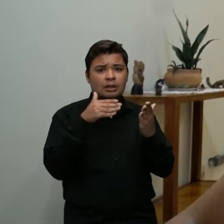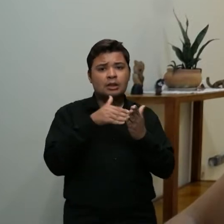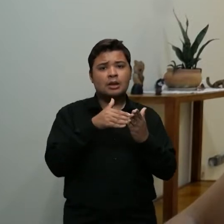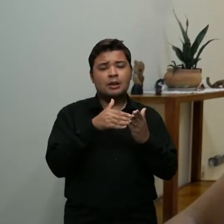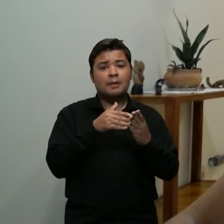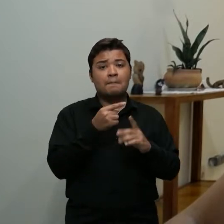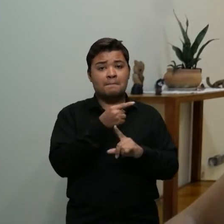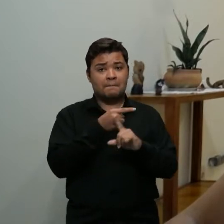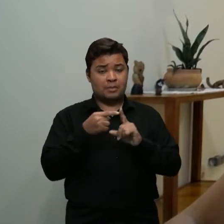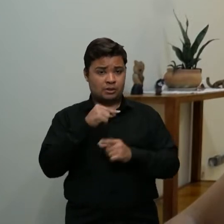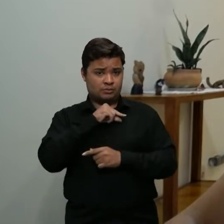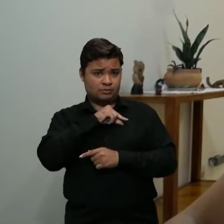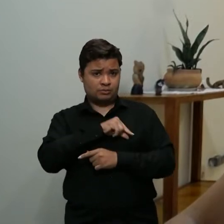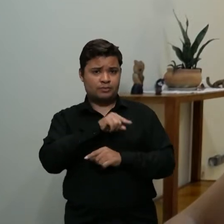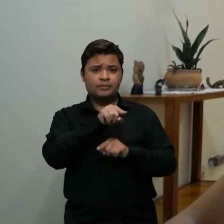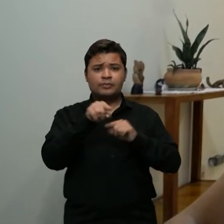de